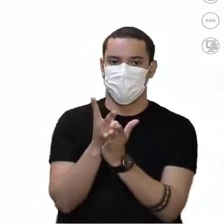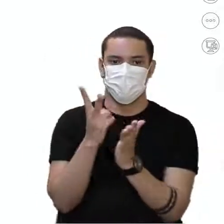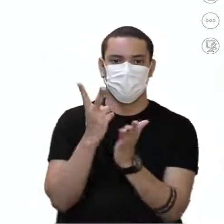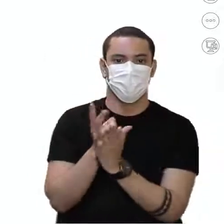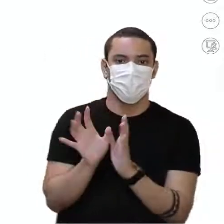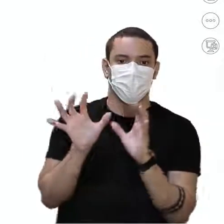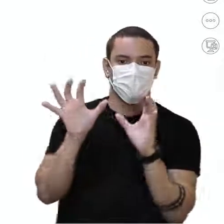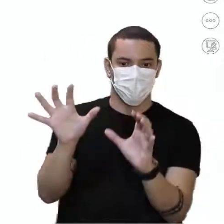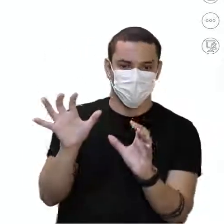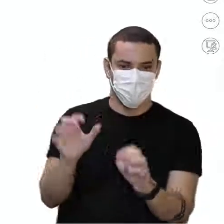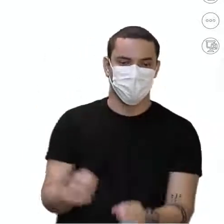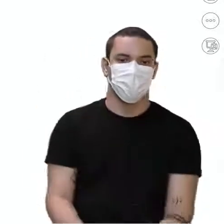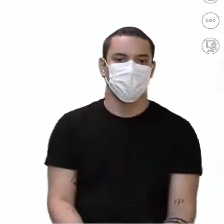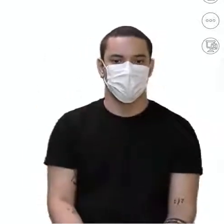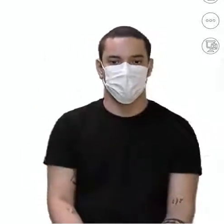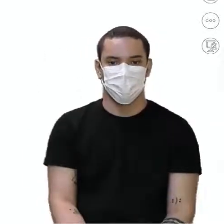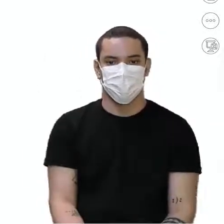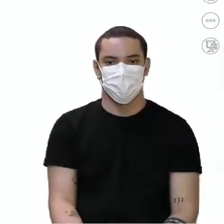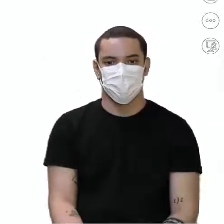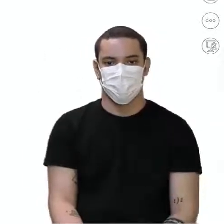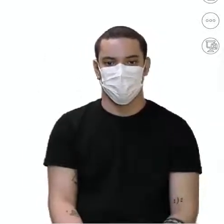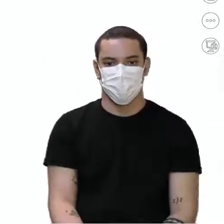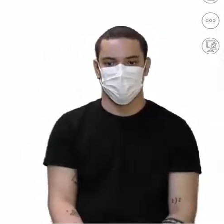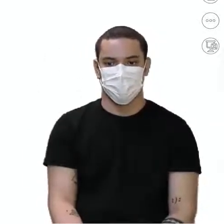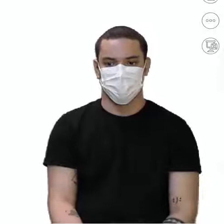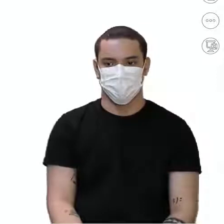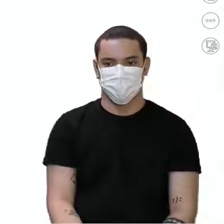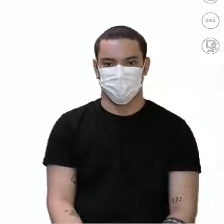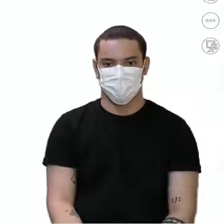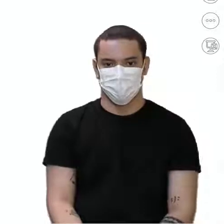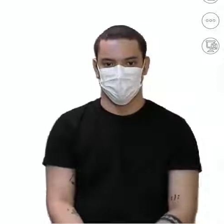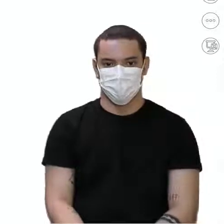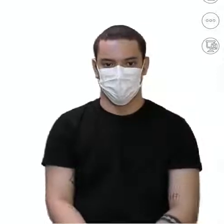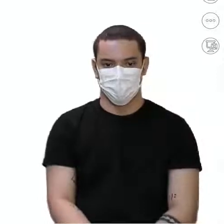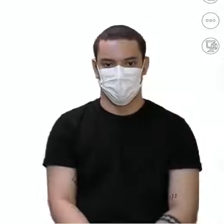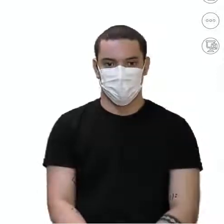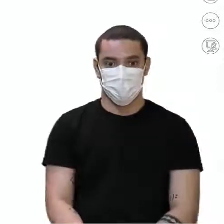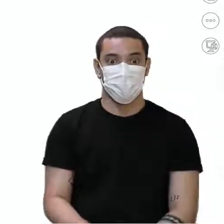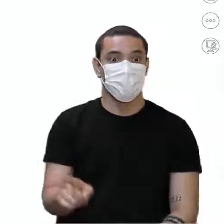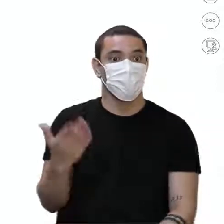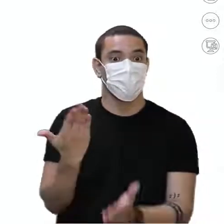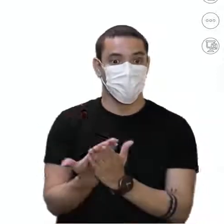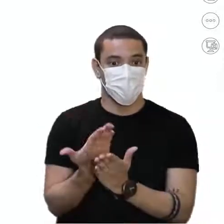you ever been late for school? A pergunta é essa. E o student